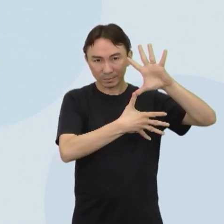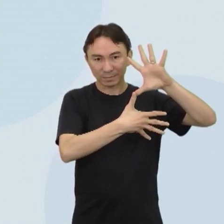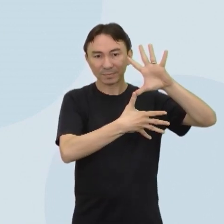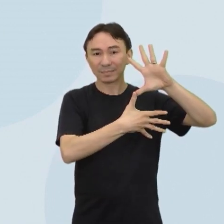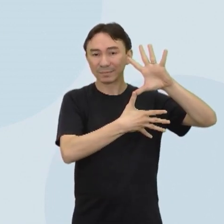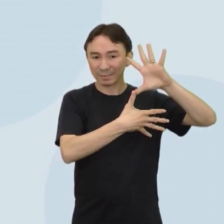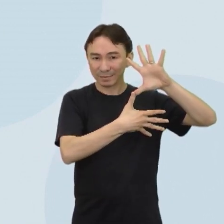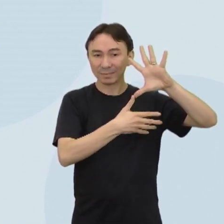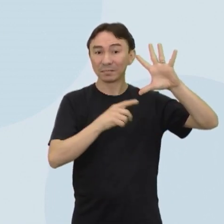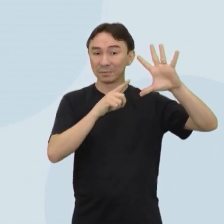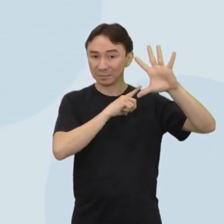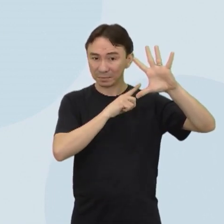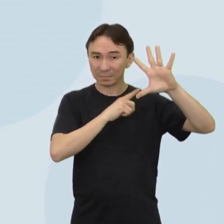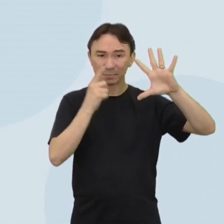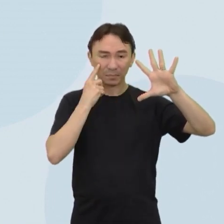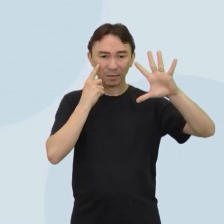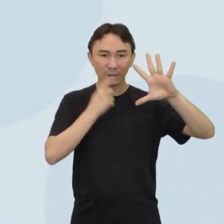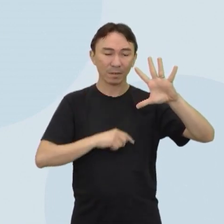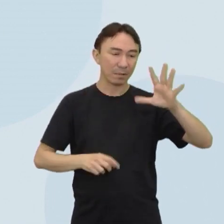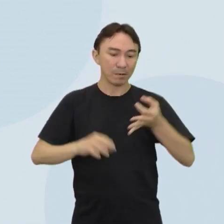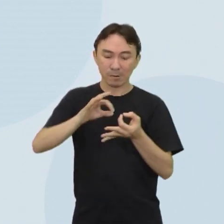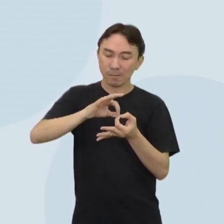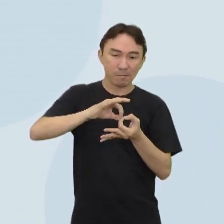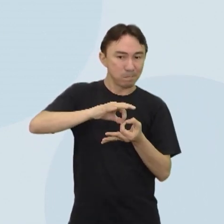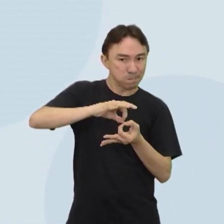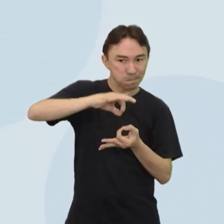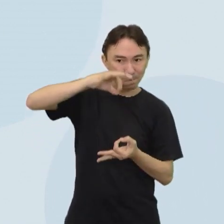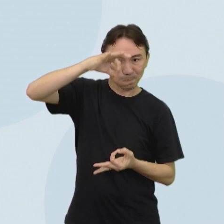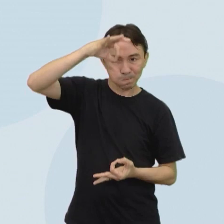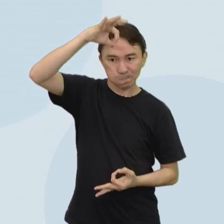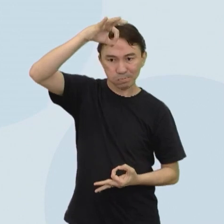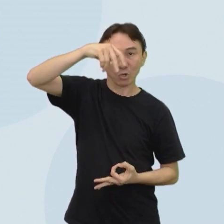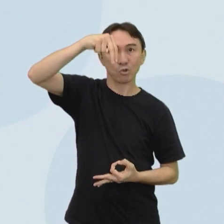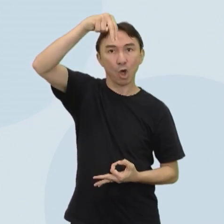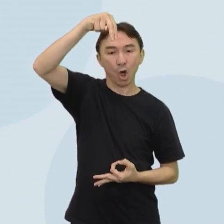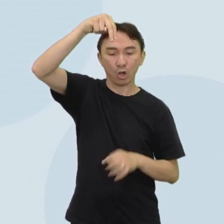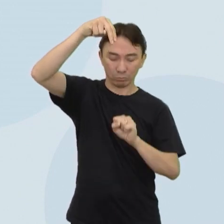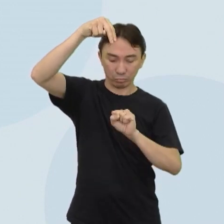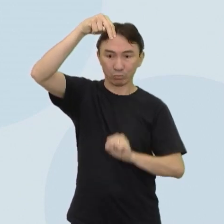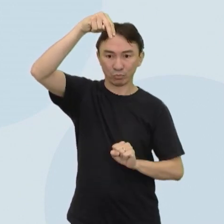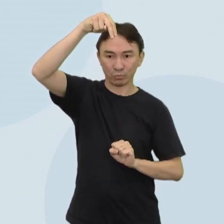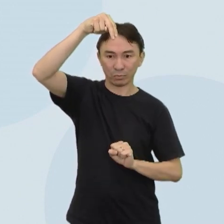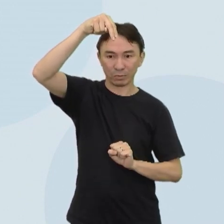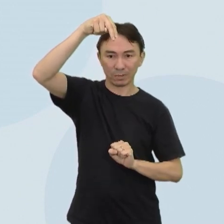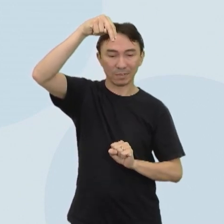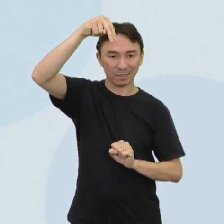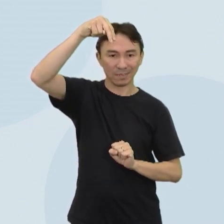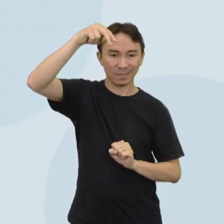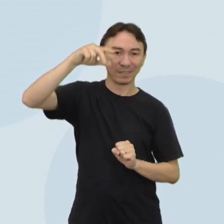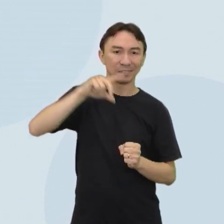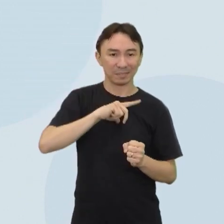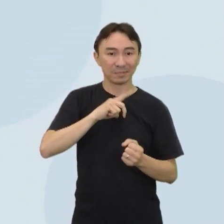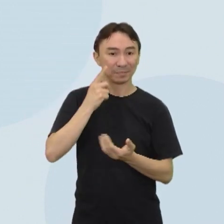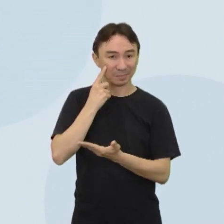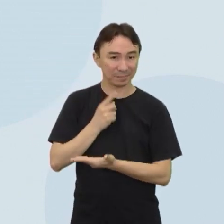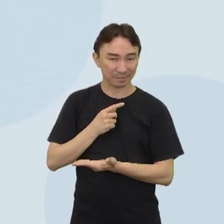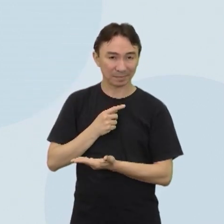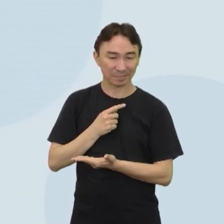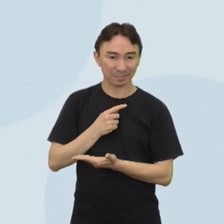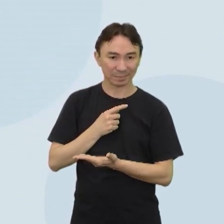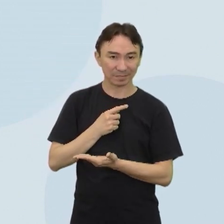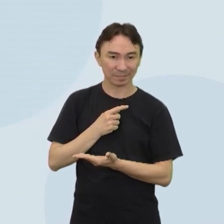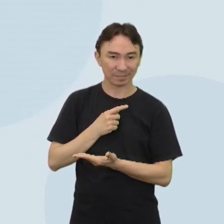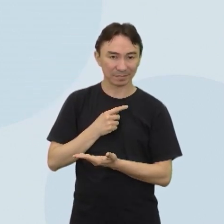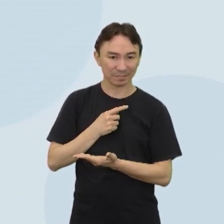extensão latitudinal, estando aí no hemisfério norte, no hemisfério sul, ele acaba abrangendo aí todas as regiões aí